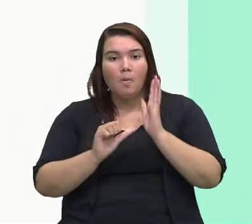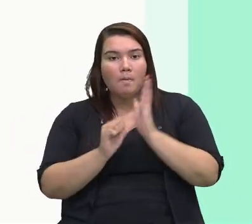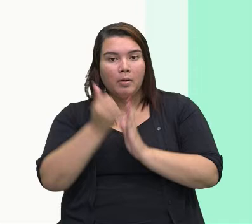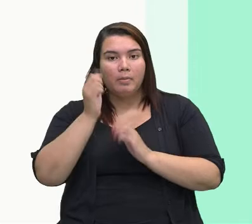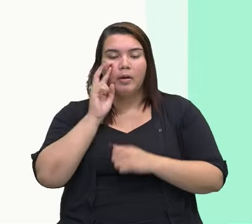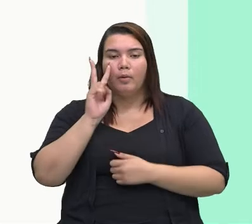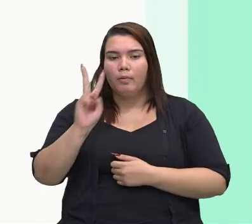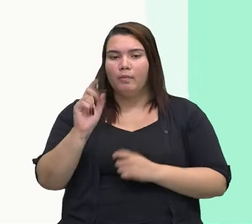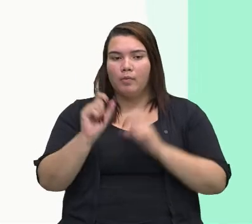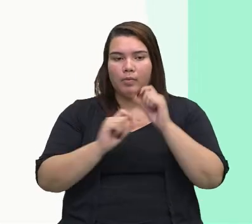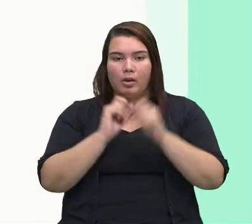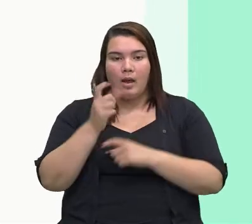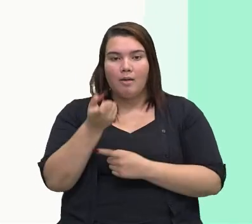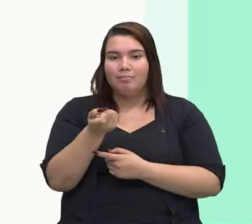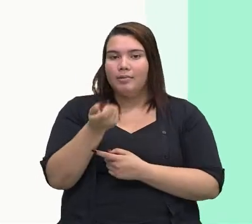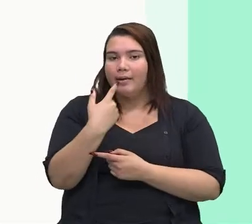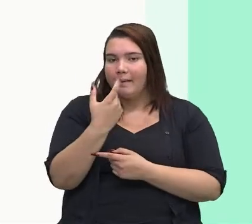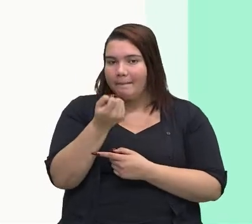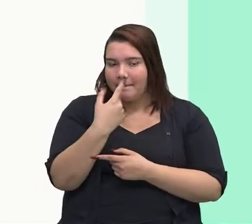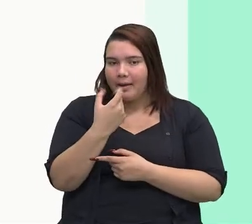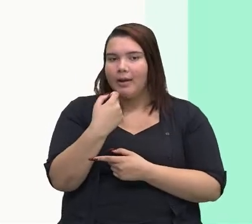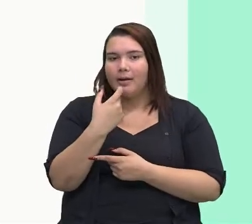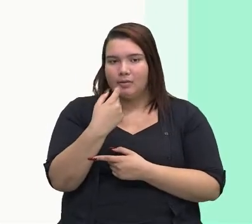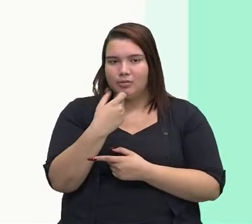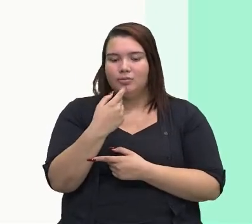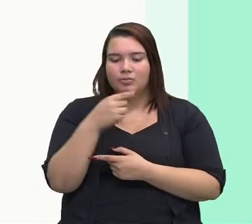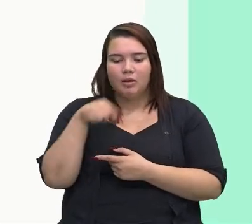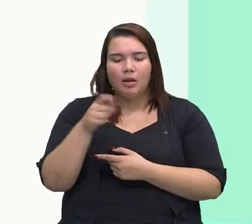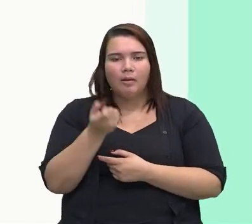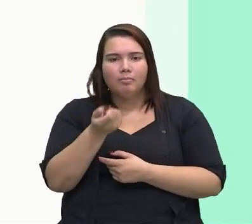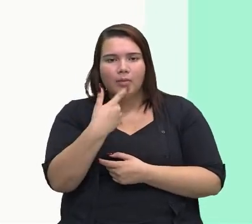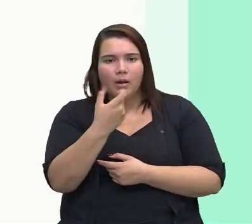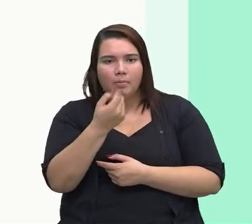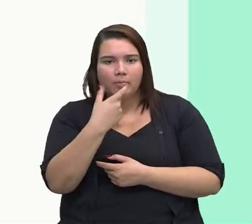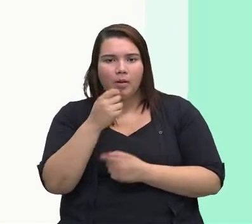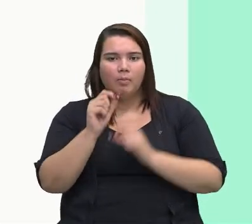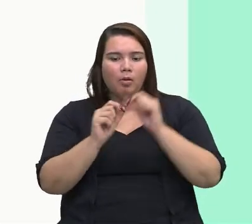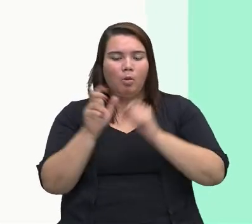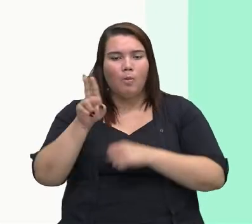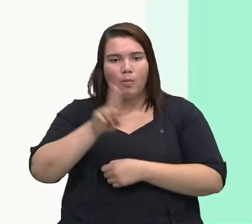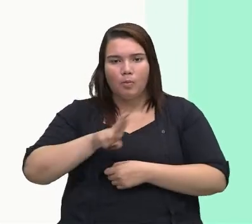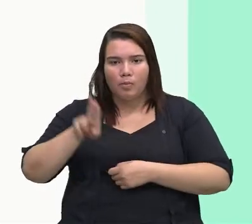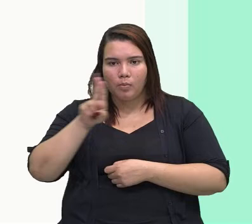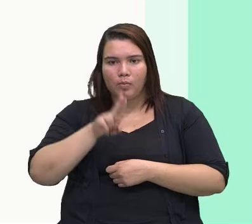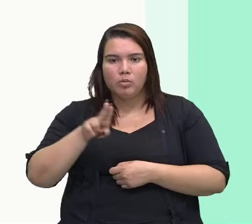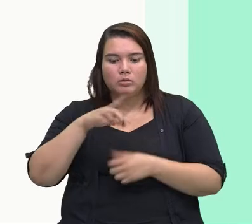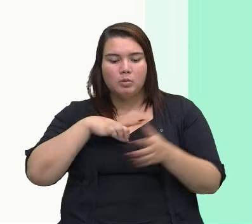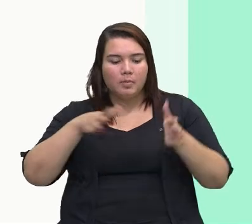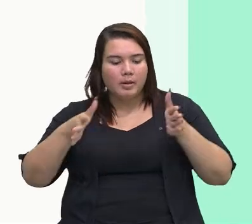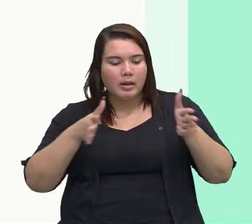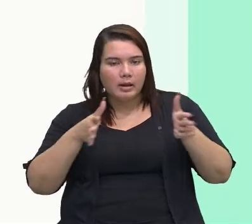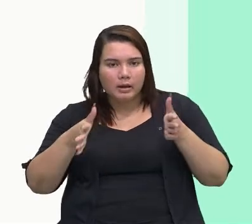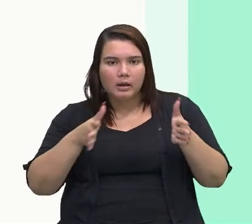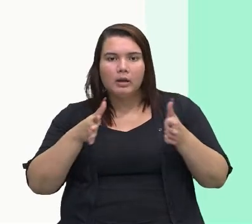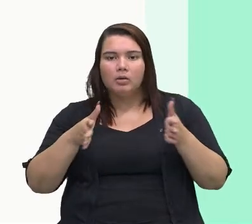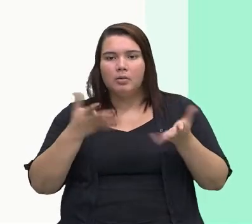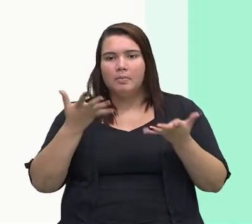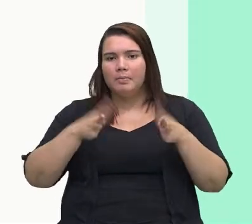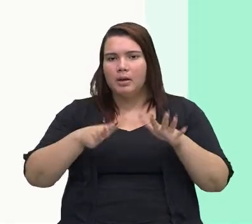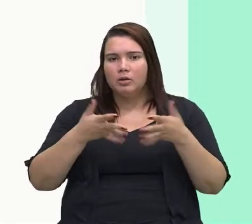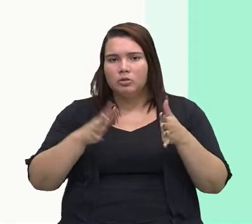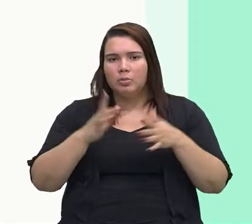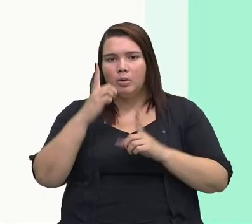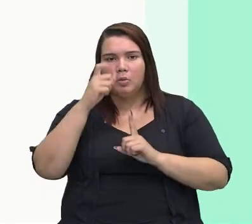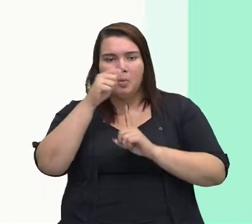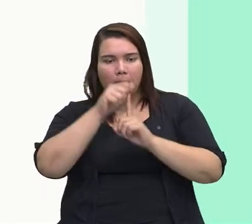aí é a pílula anticoncepcional. E ela vai ser utilizada ali num período de aproximadamente